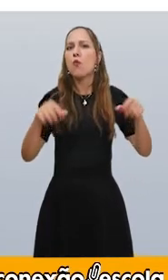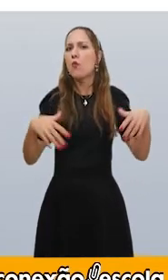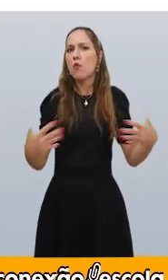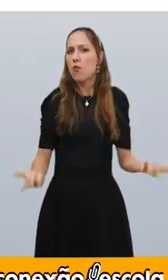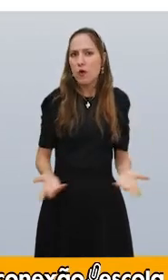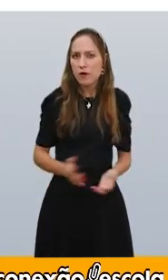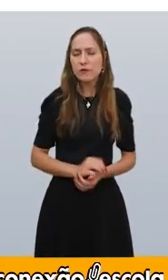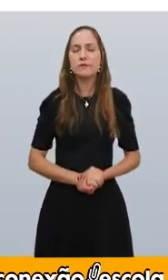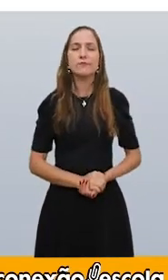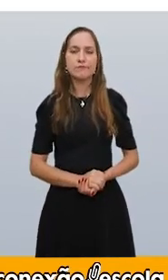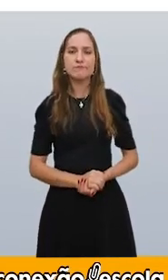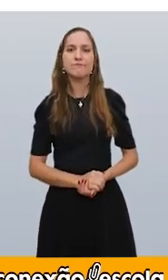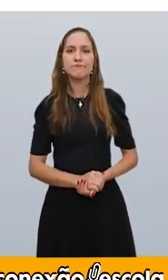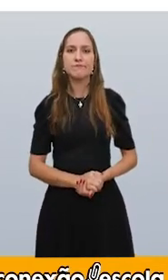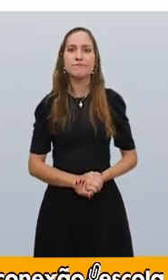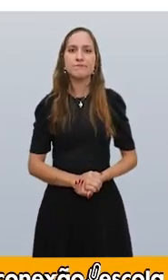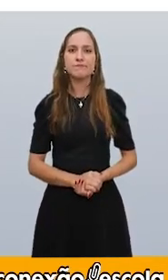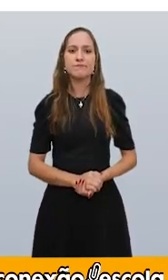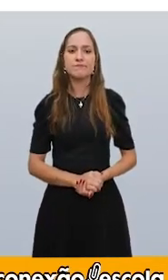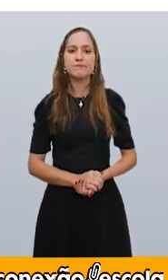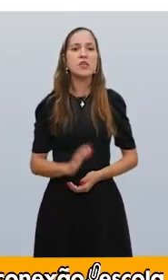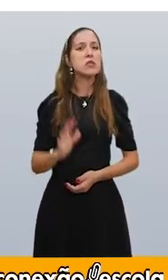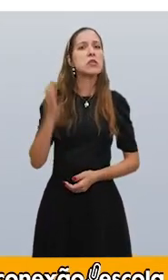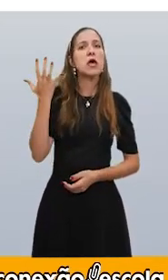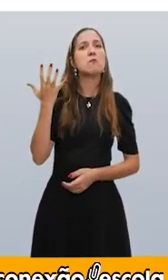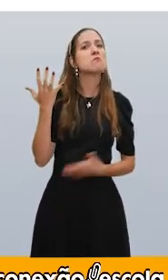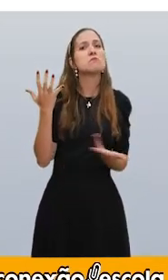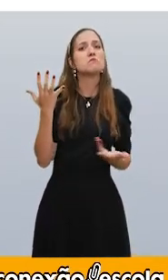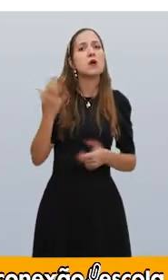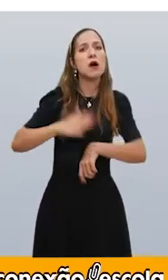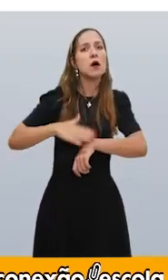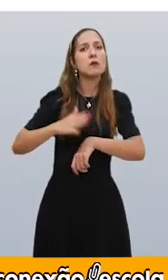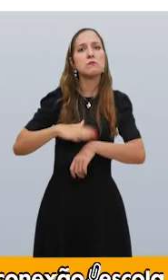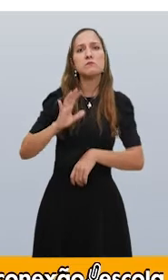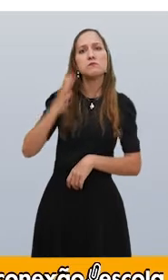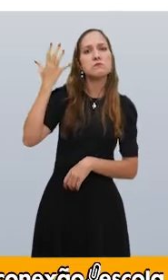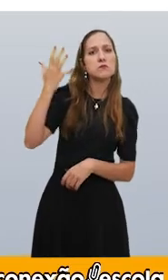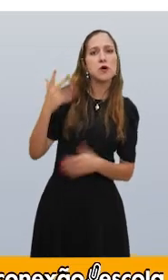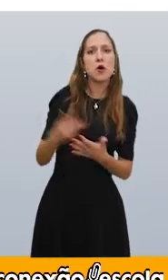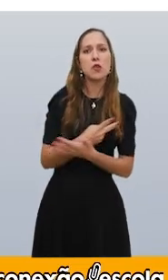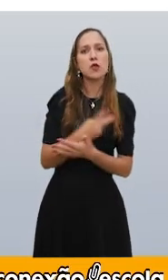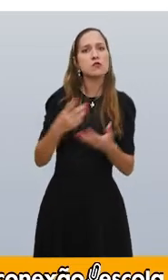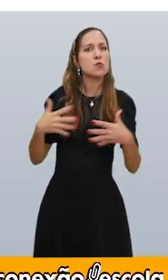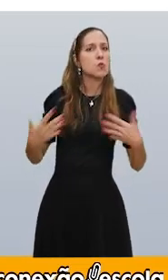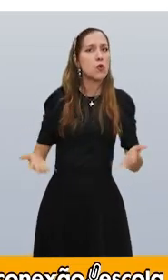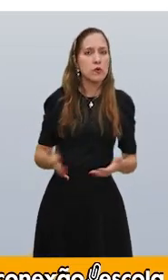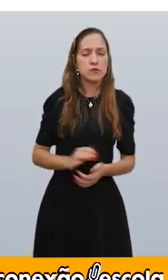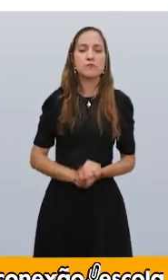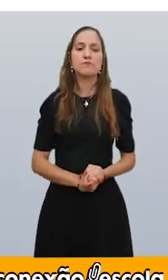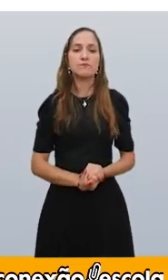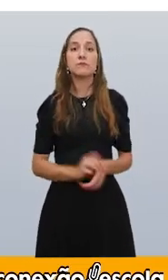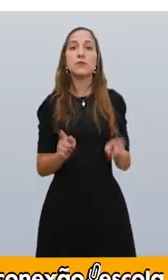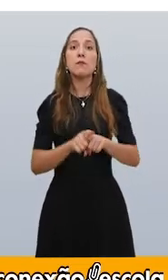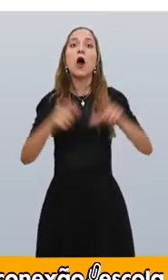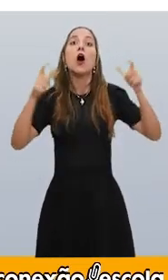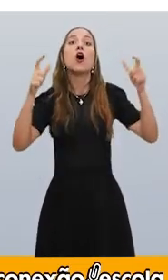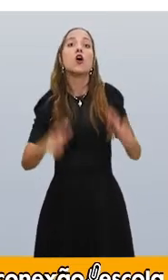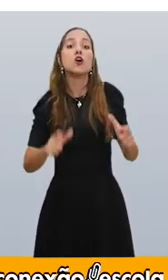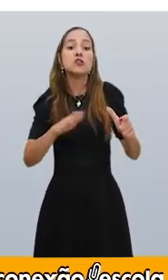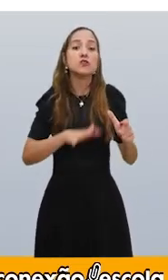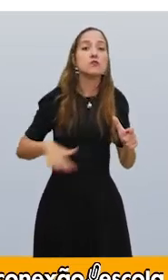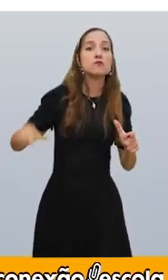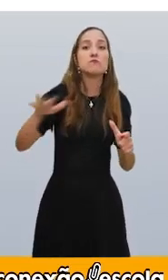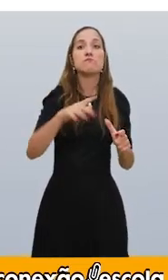o conflito que nós temos nessa narrativa? E o tempo? Quando acontece? E